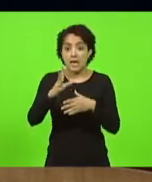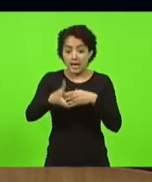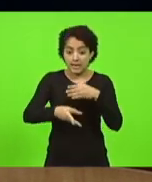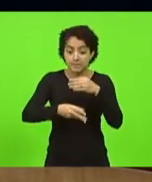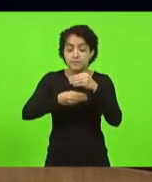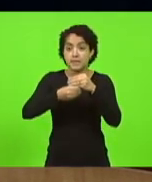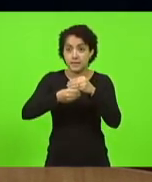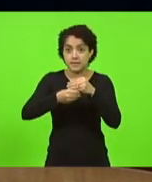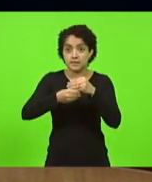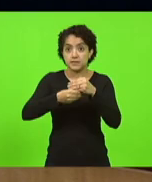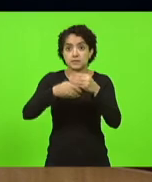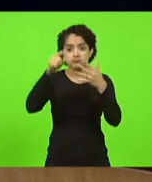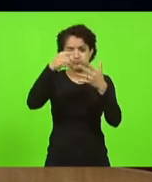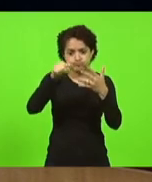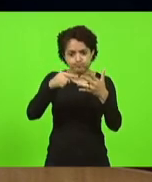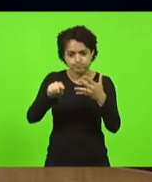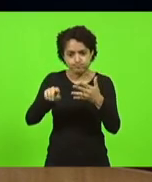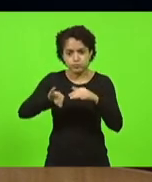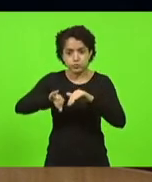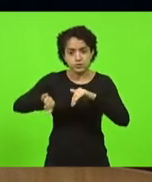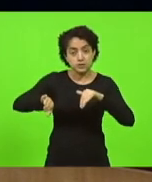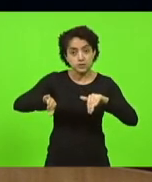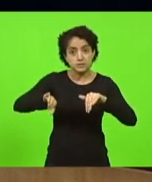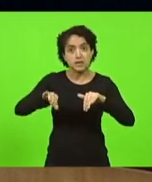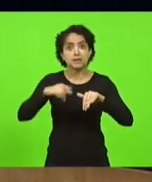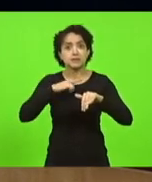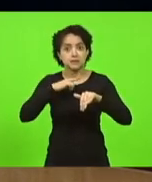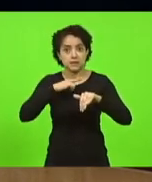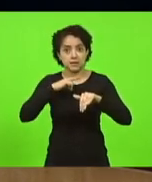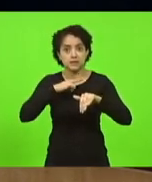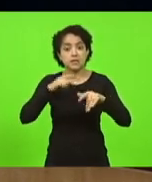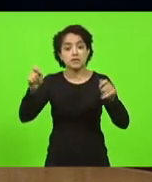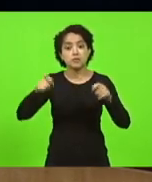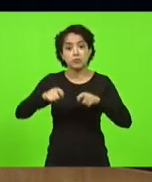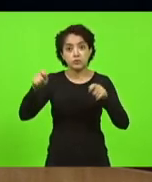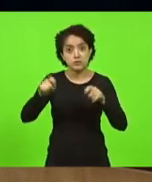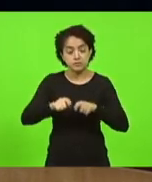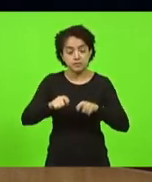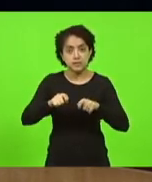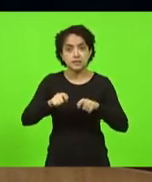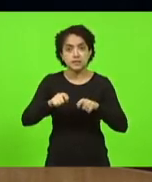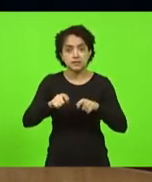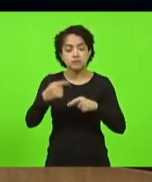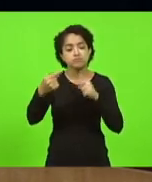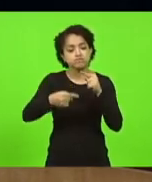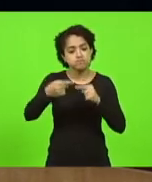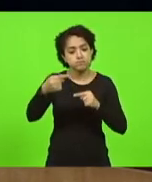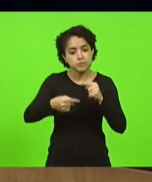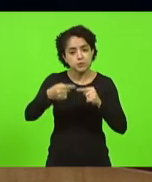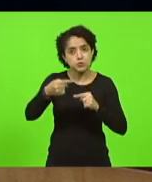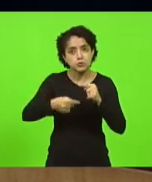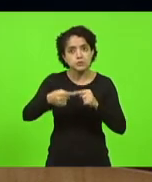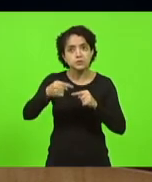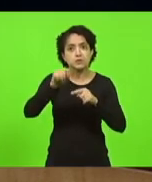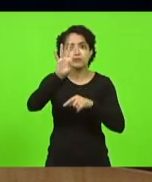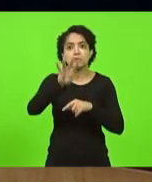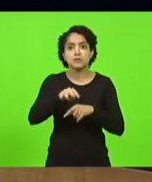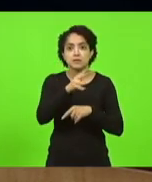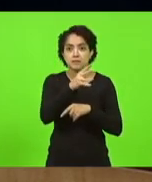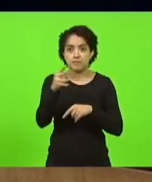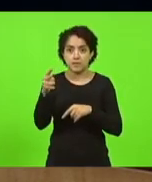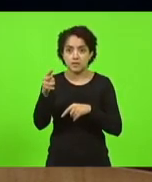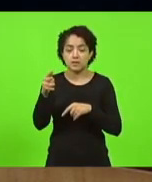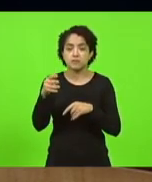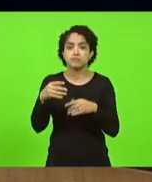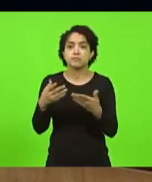de destaque em separado, que possibilitam a discussão, inclusive, da tabela. Por isso